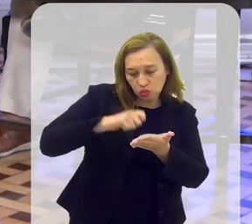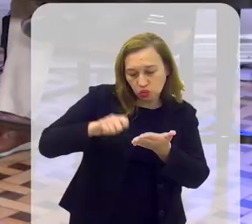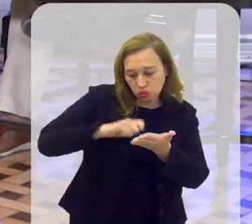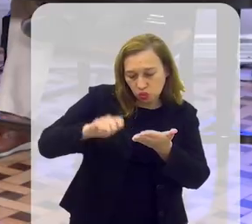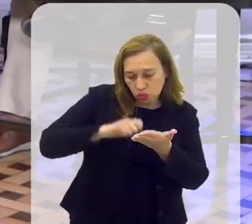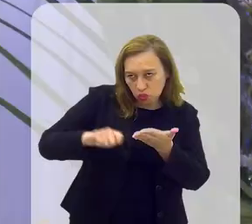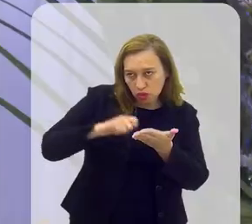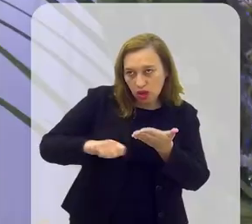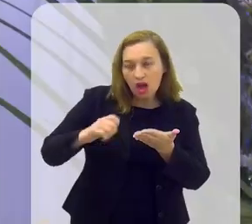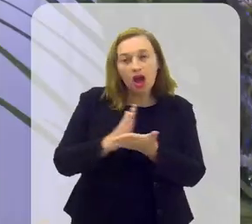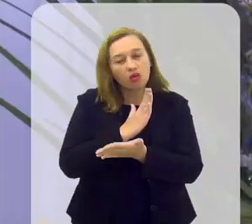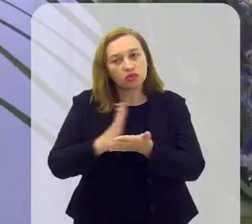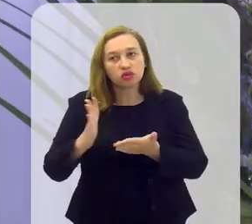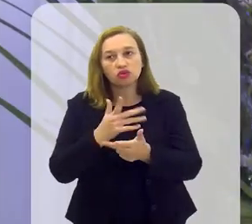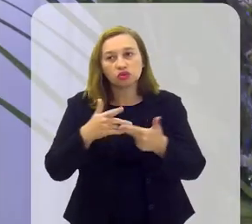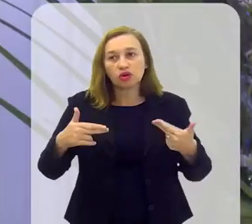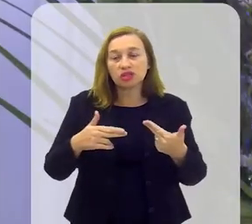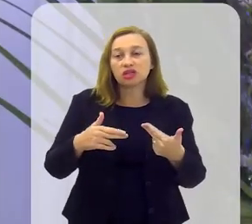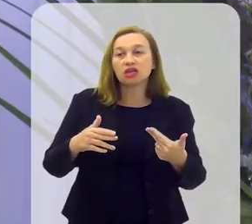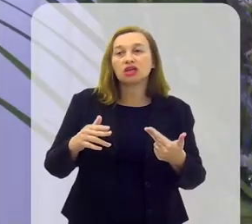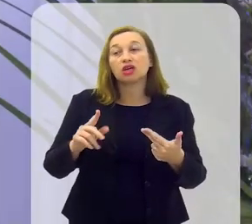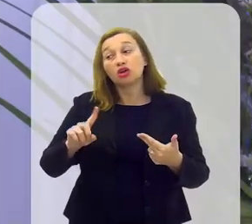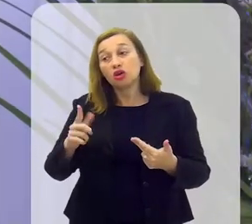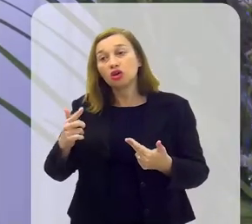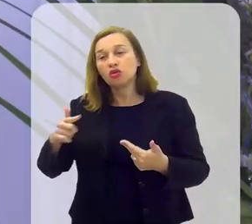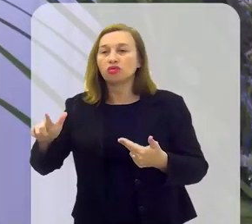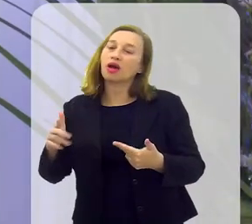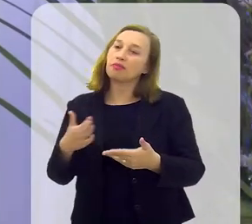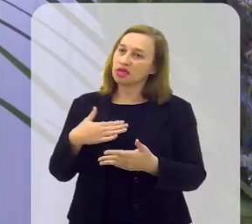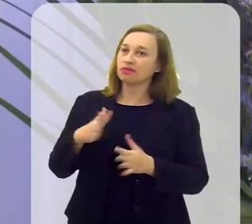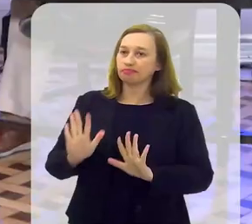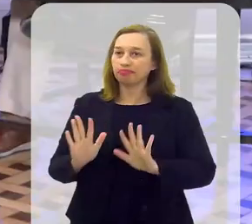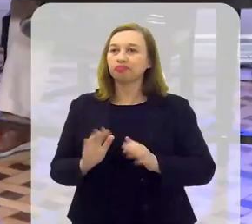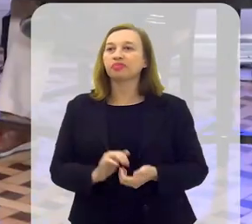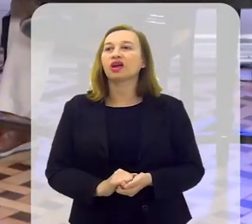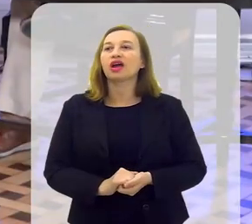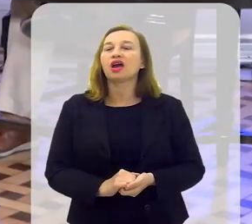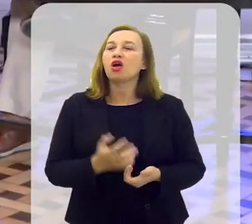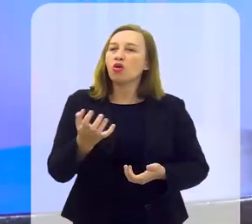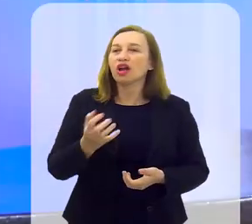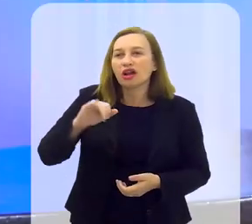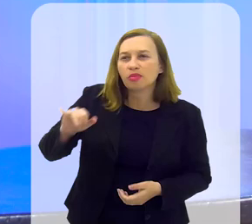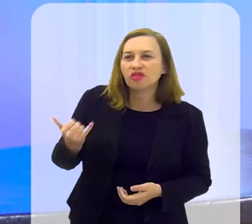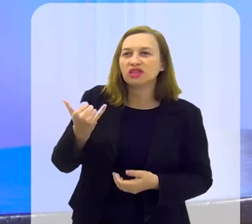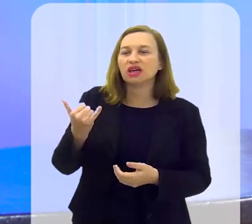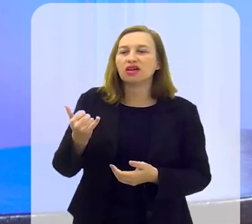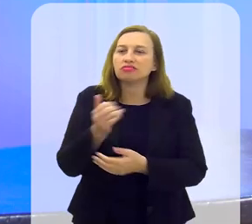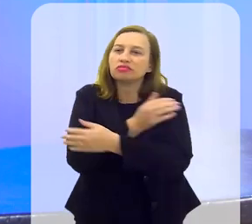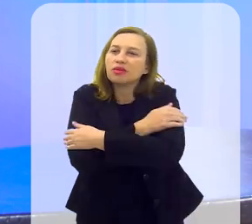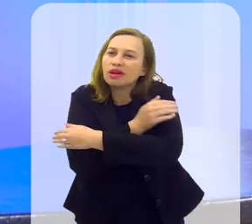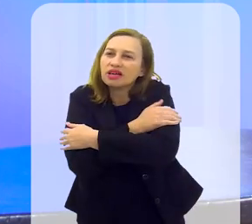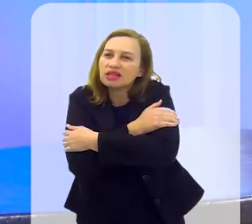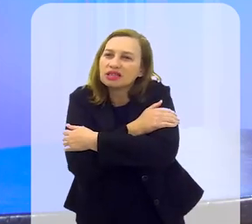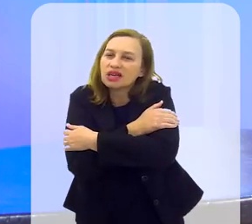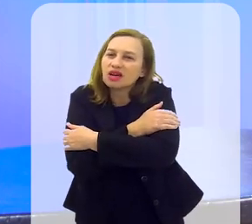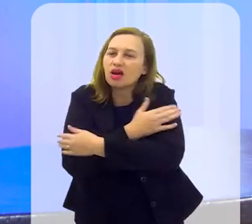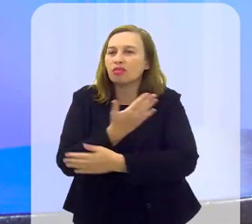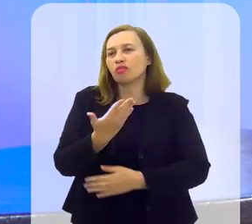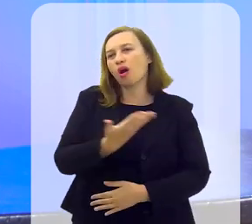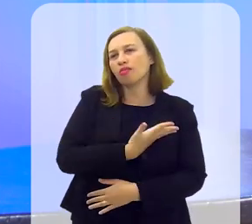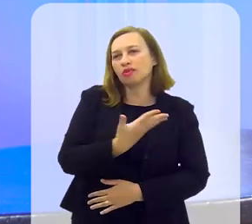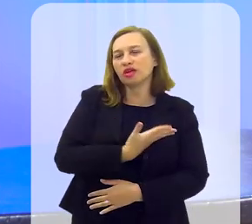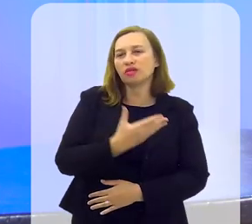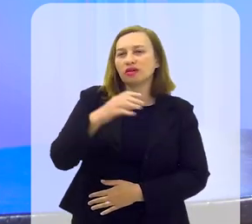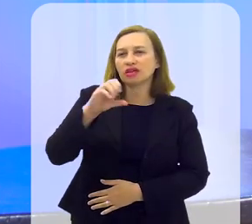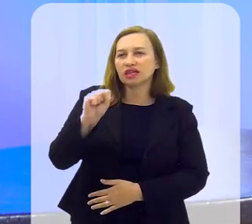ele me ajudou mas a maioria delas são minhas mesmo eu quero aproveitar e mandar um abraço muito grande para o meu querido